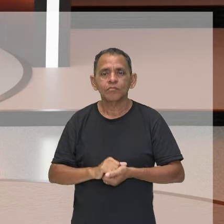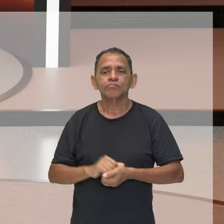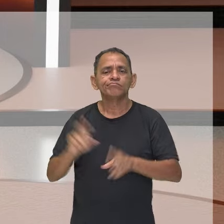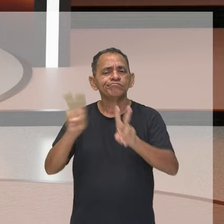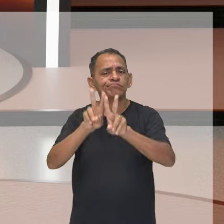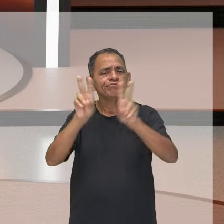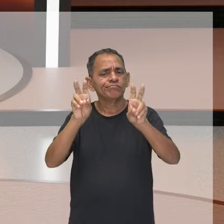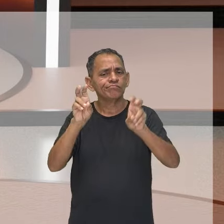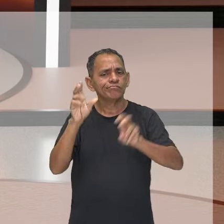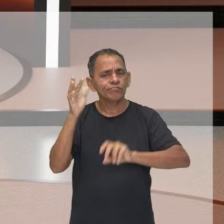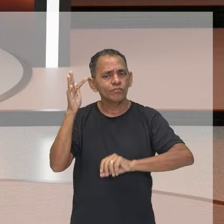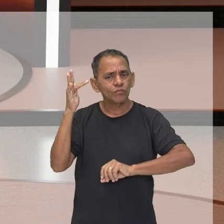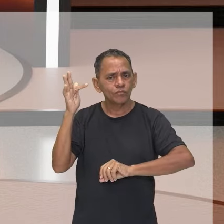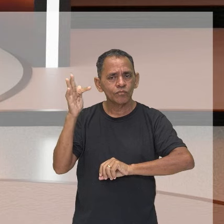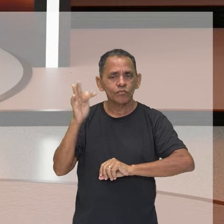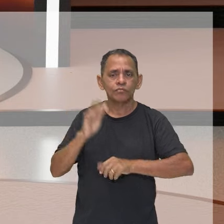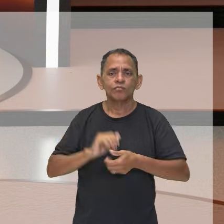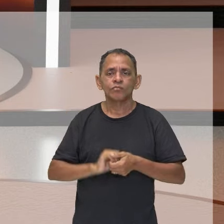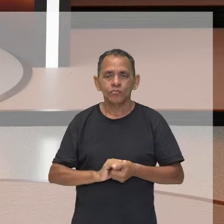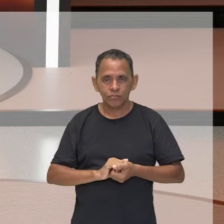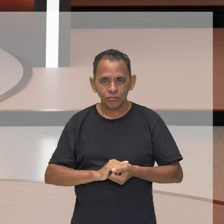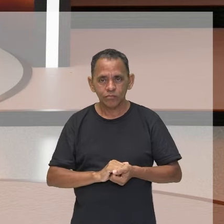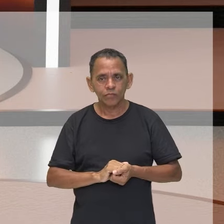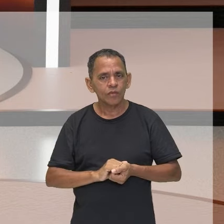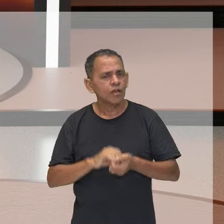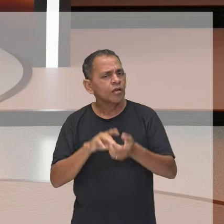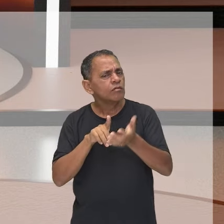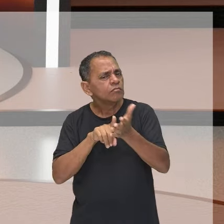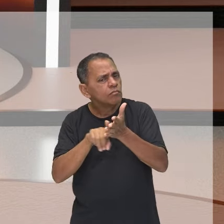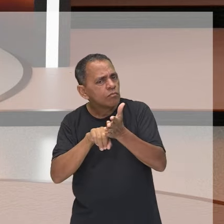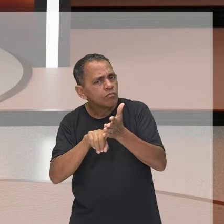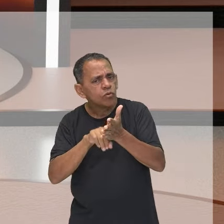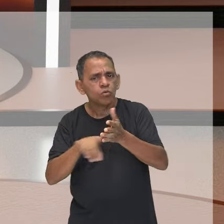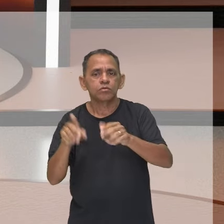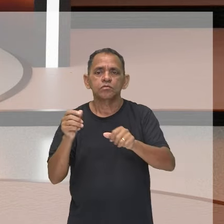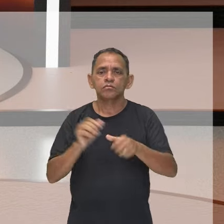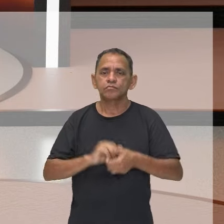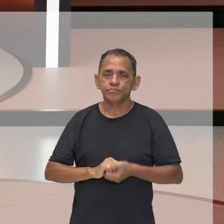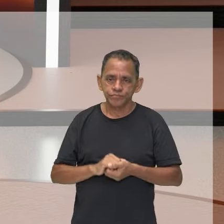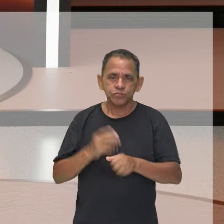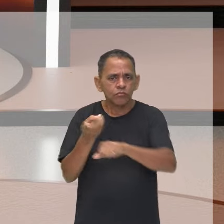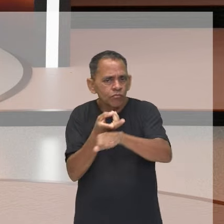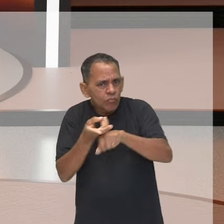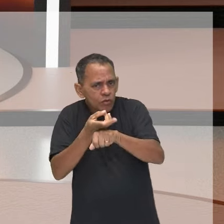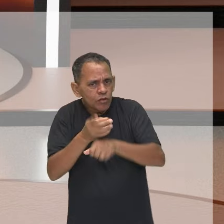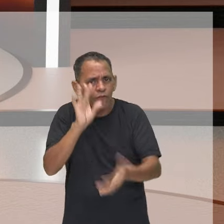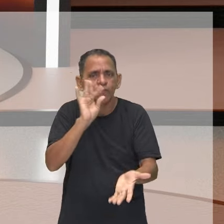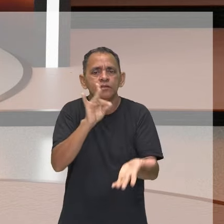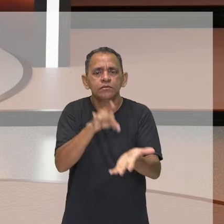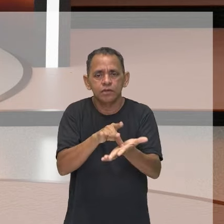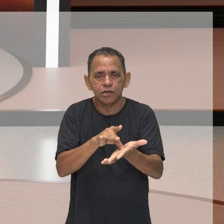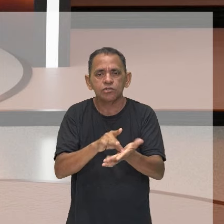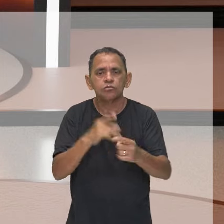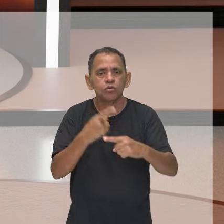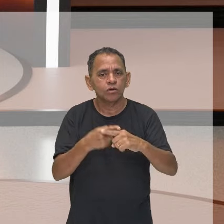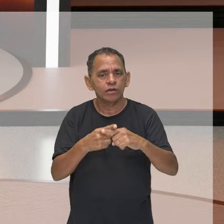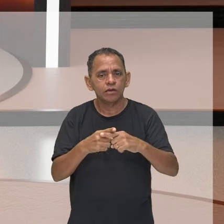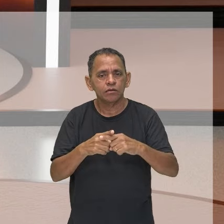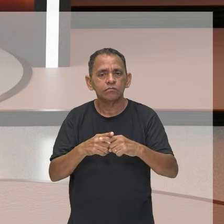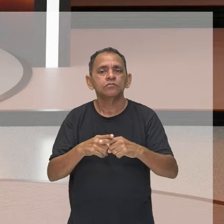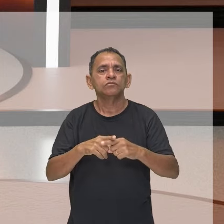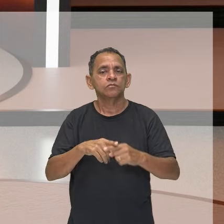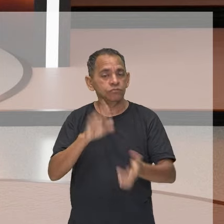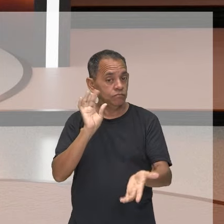nós falarmos, a questão da busca pela verdade, né? Porque a filosofia está em constante mudança,